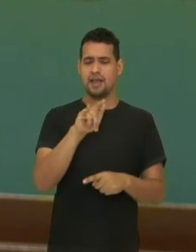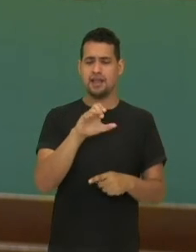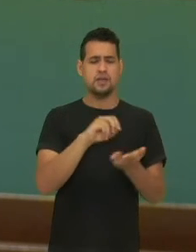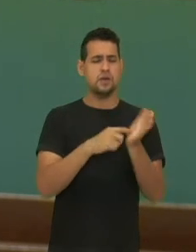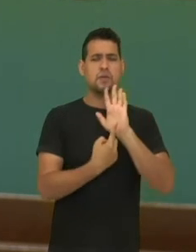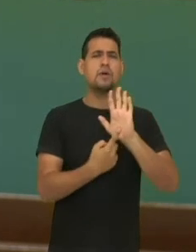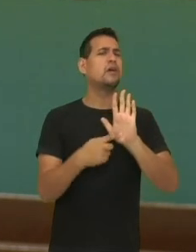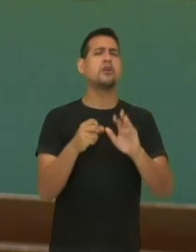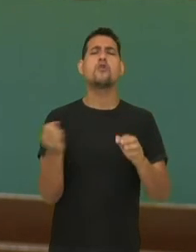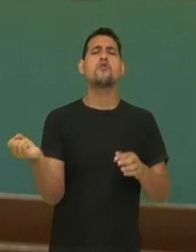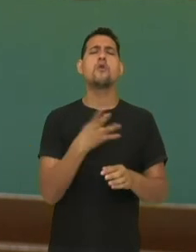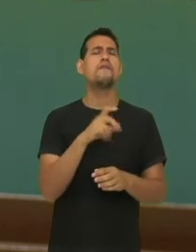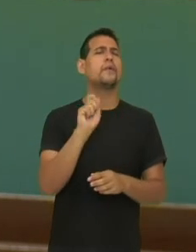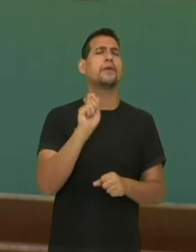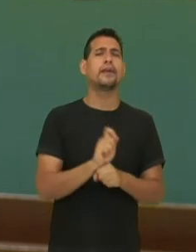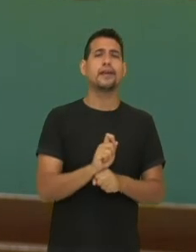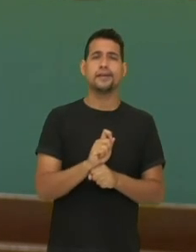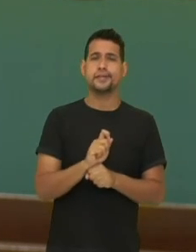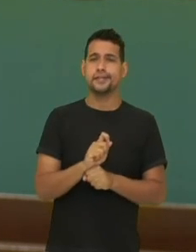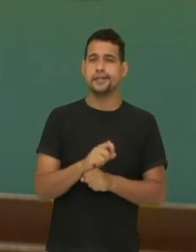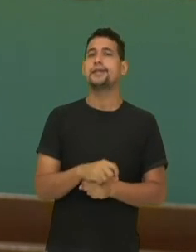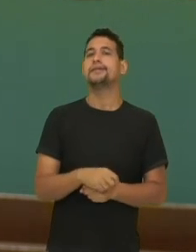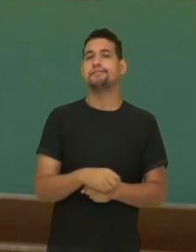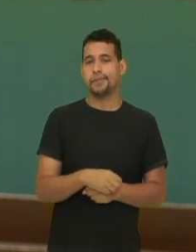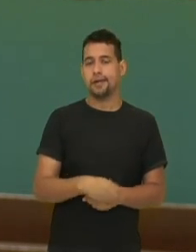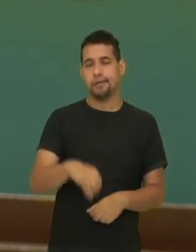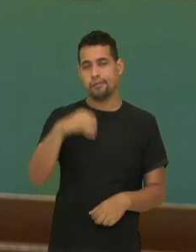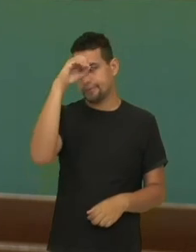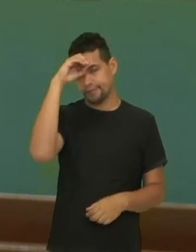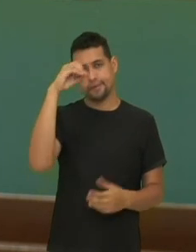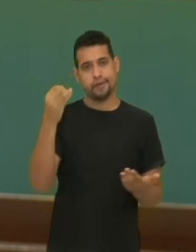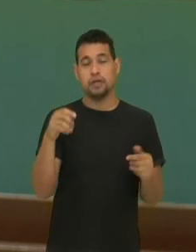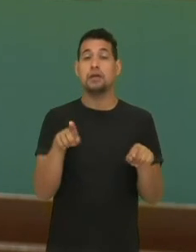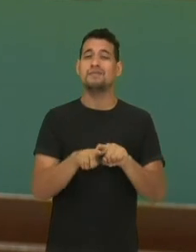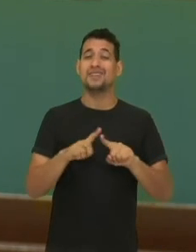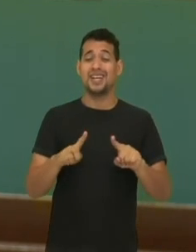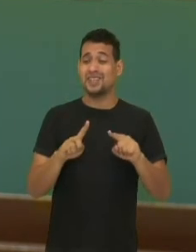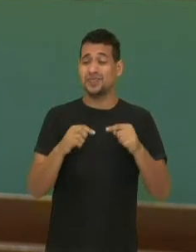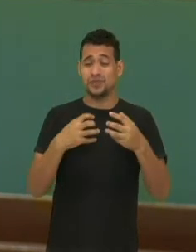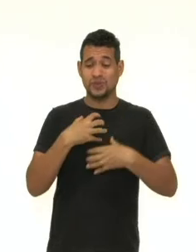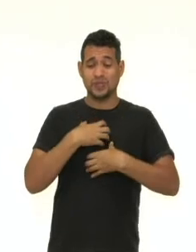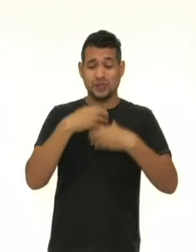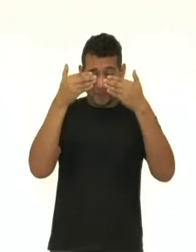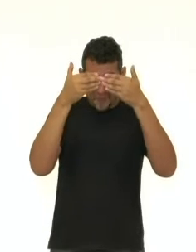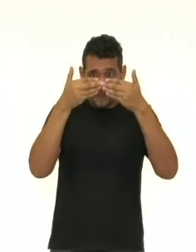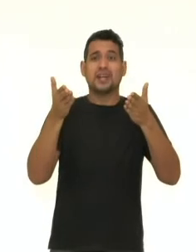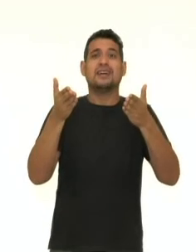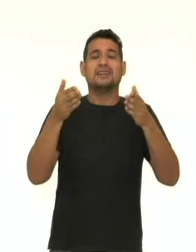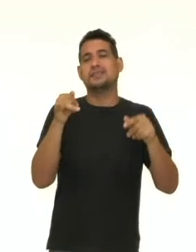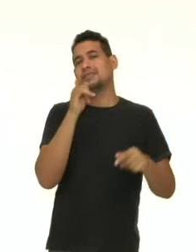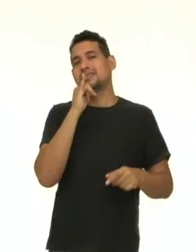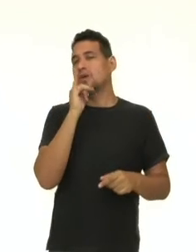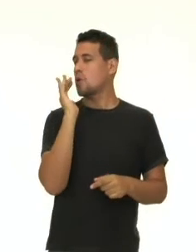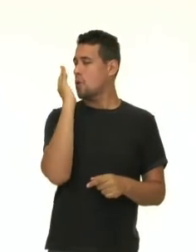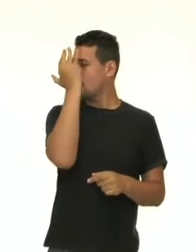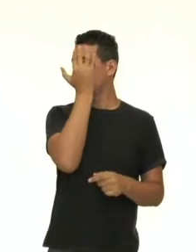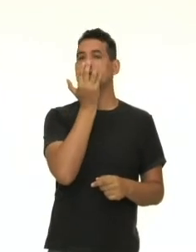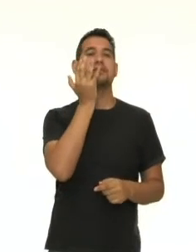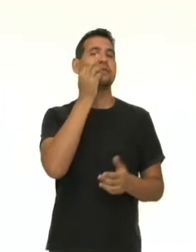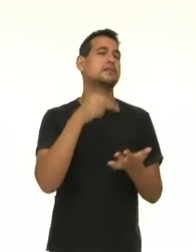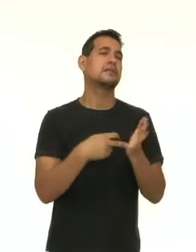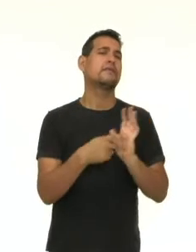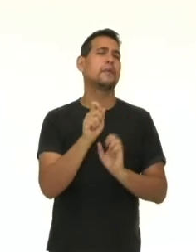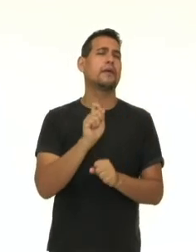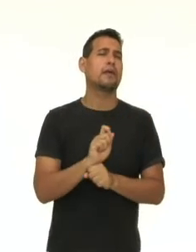que de novidade? A hipocrisia social, de modo escancarado, enquanto o romantismo fazia o